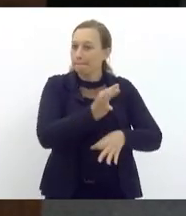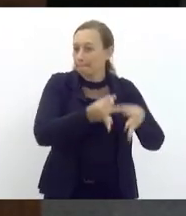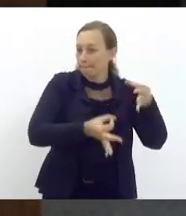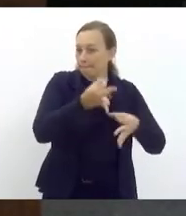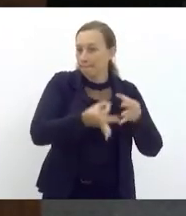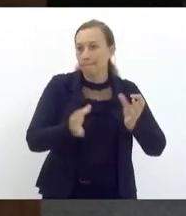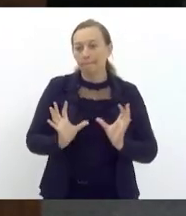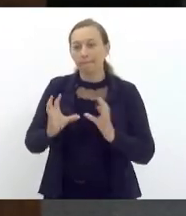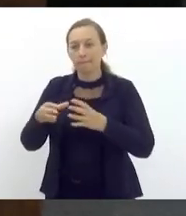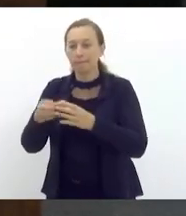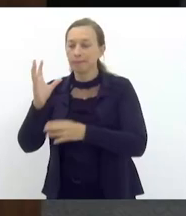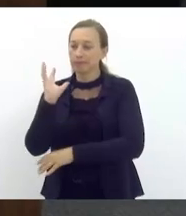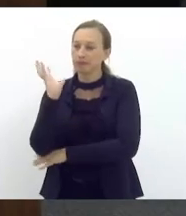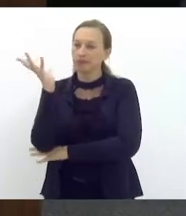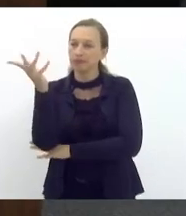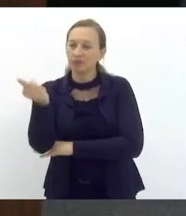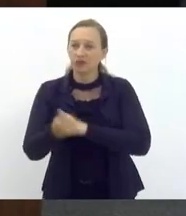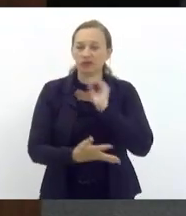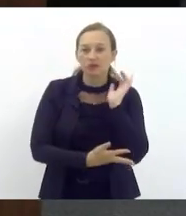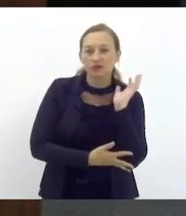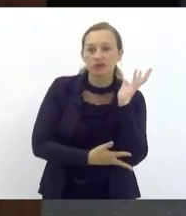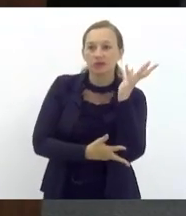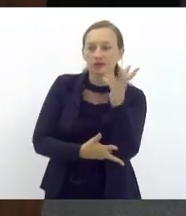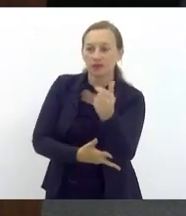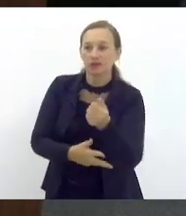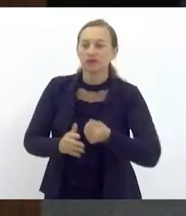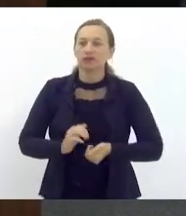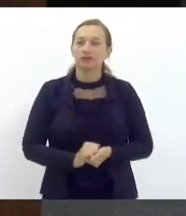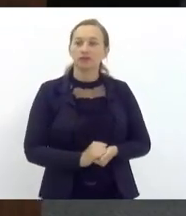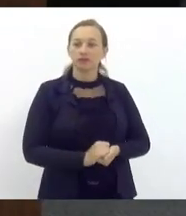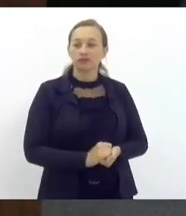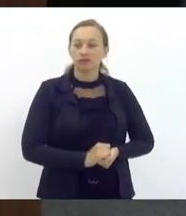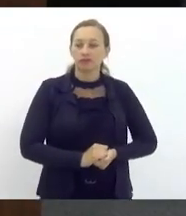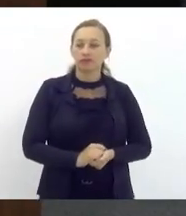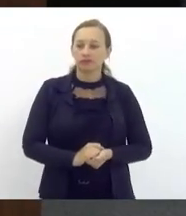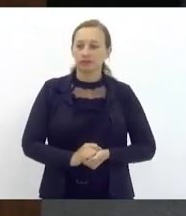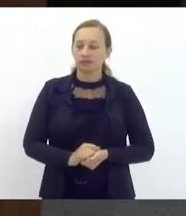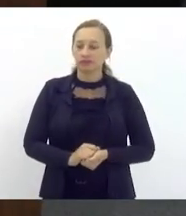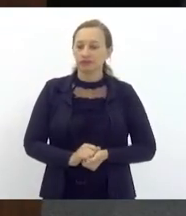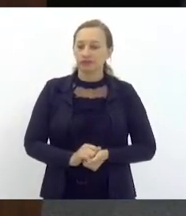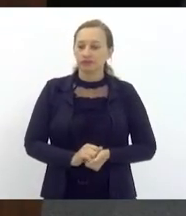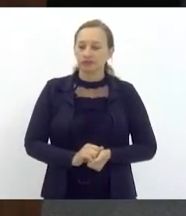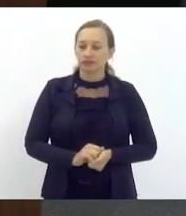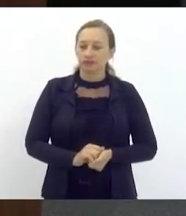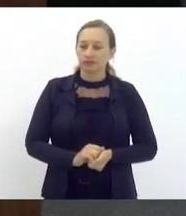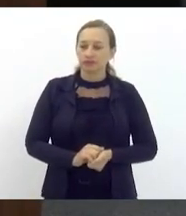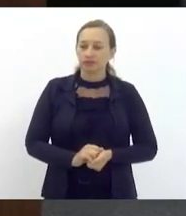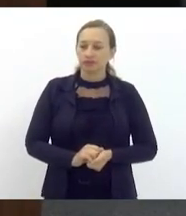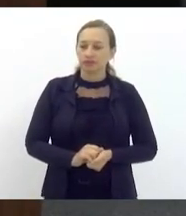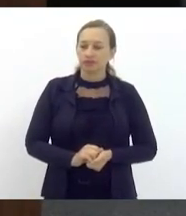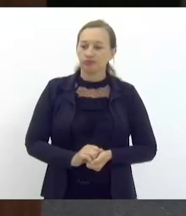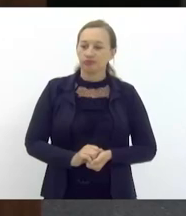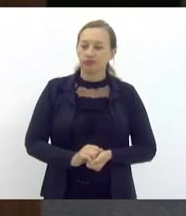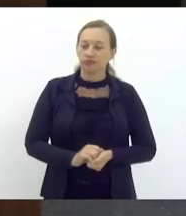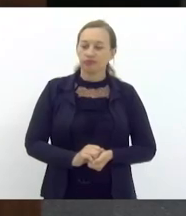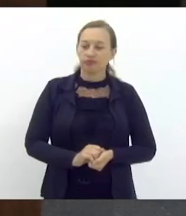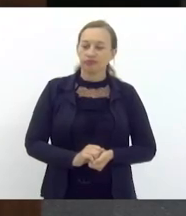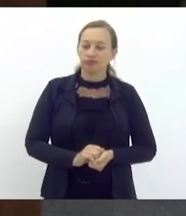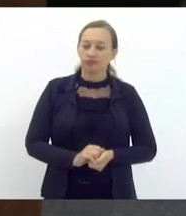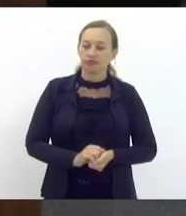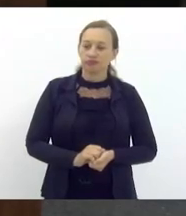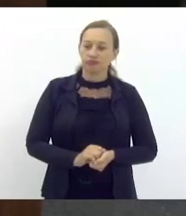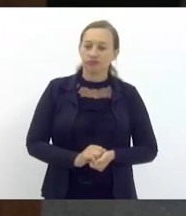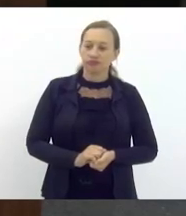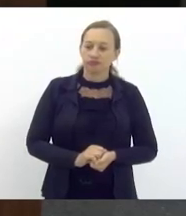comissão de Meio Ambiente né veja que o nosso Presidente Jorge Felipe Neto a comissão de Justiça também